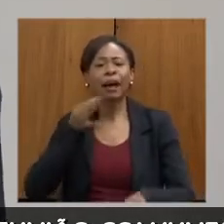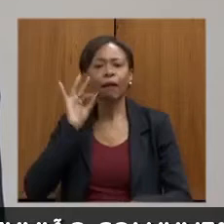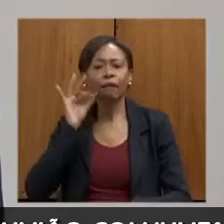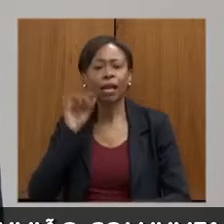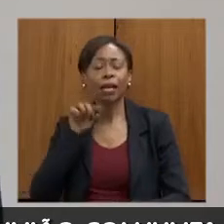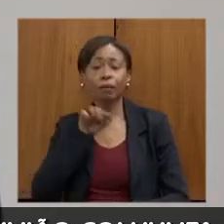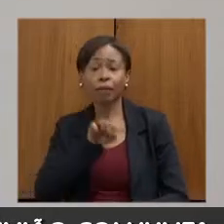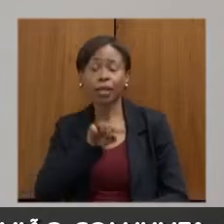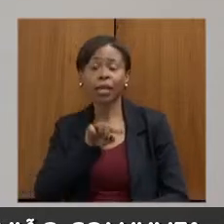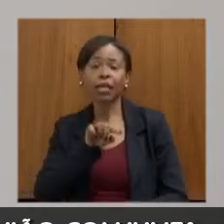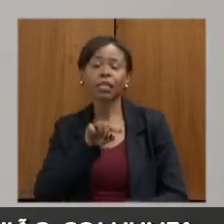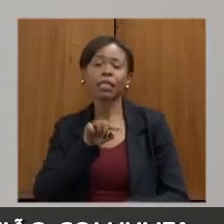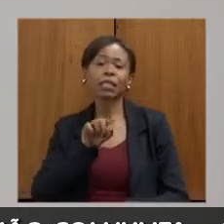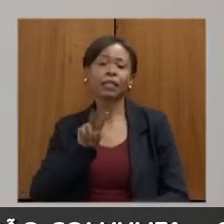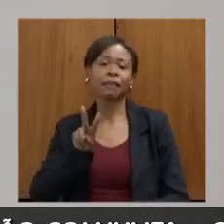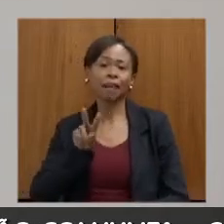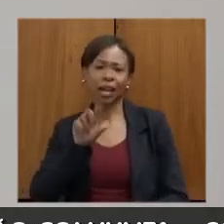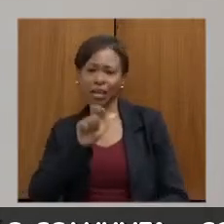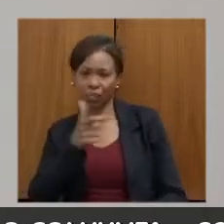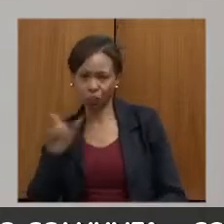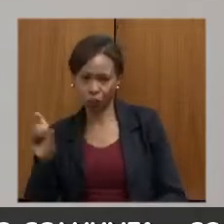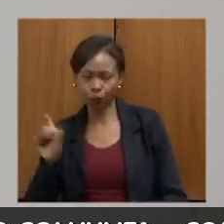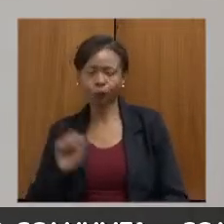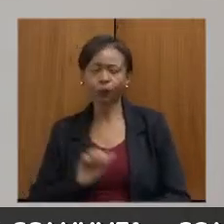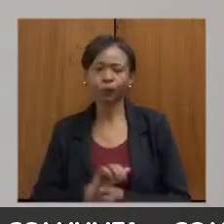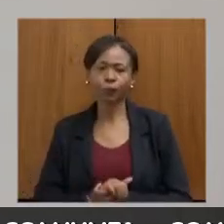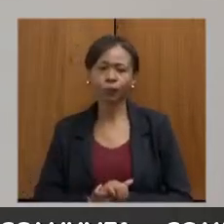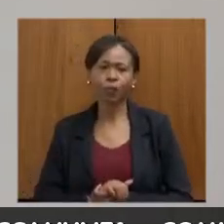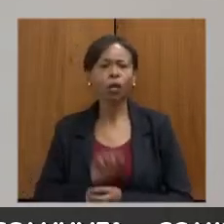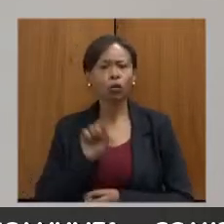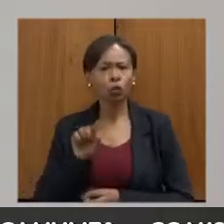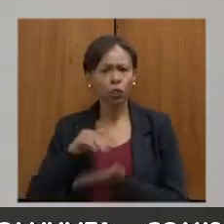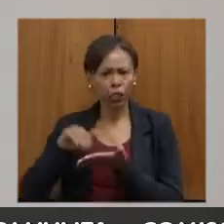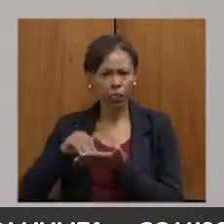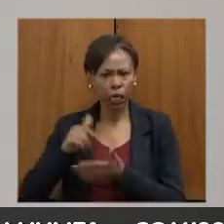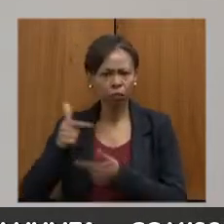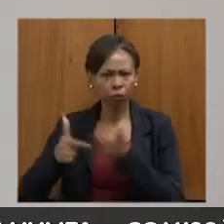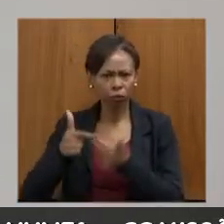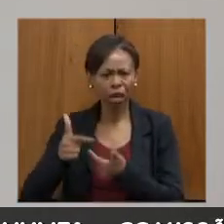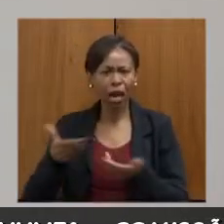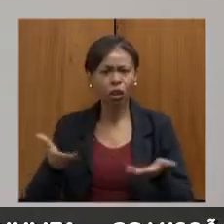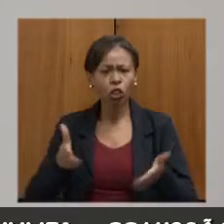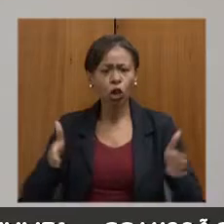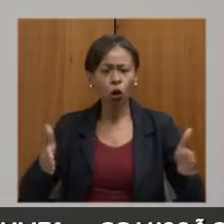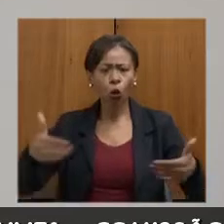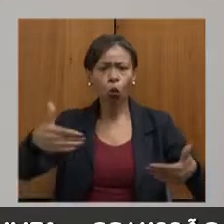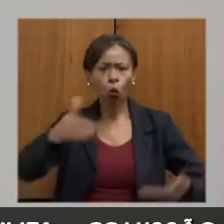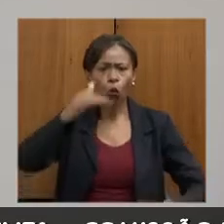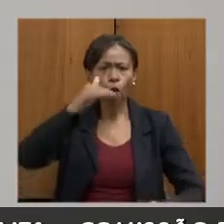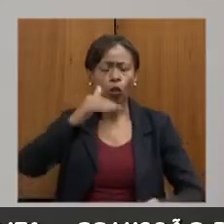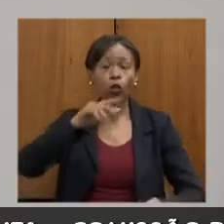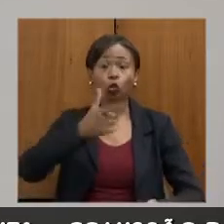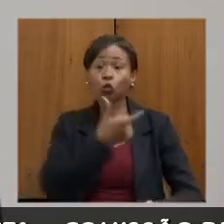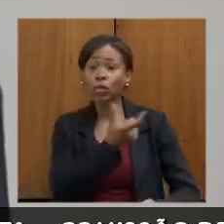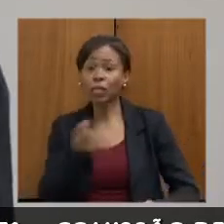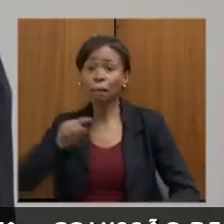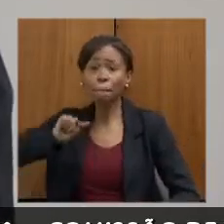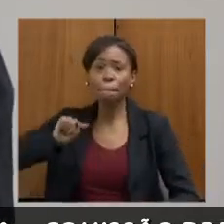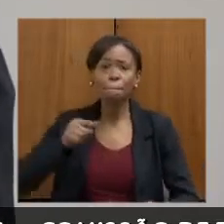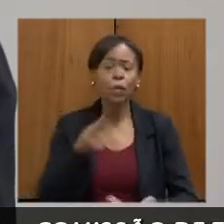esse trabalho do secretário está realizando passa para 200.000 contêiner de café para se